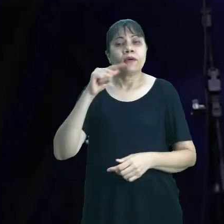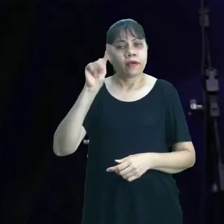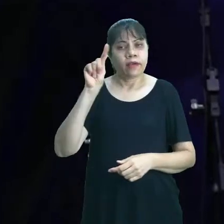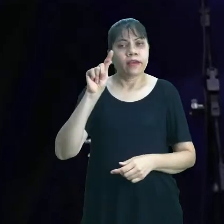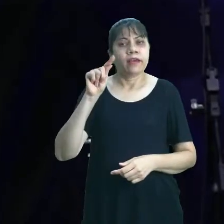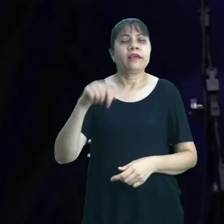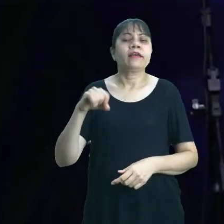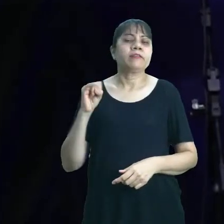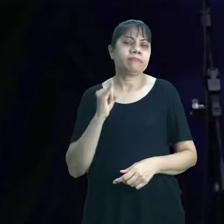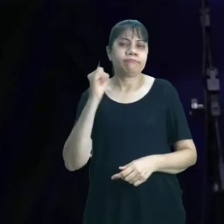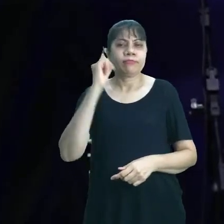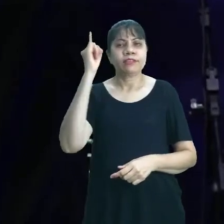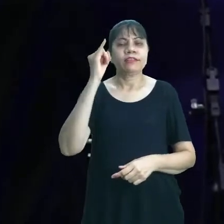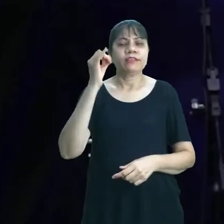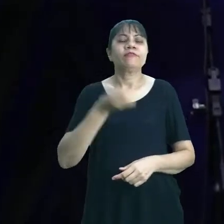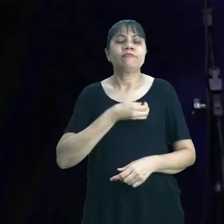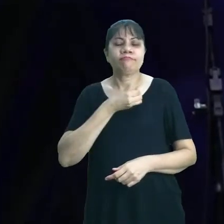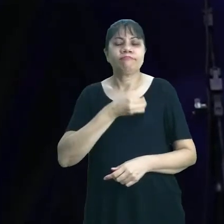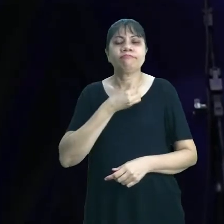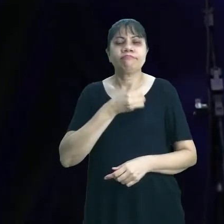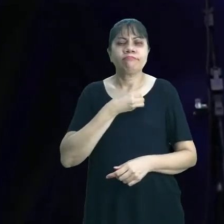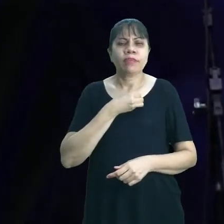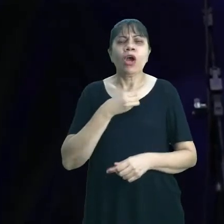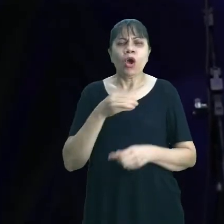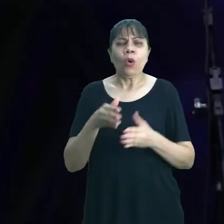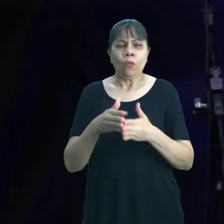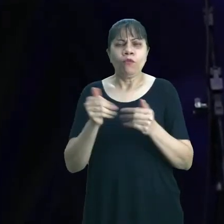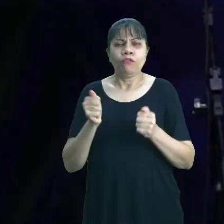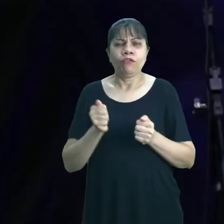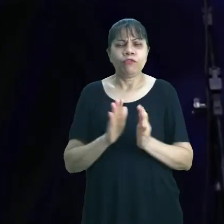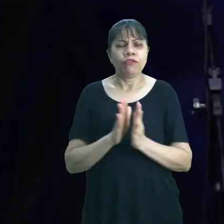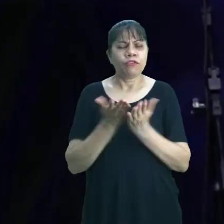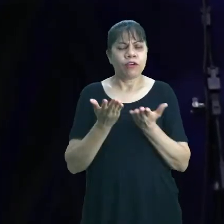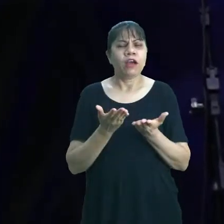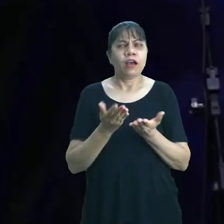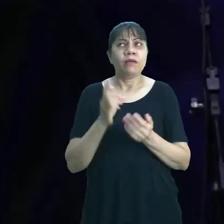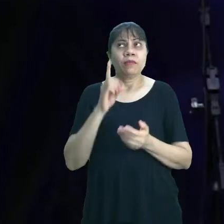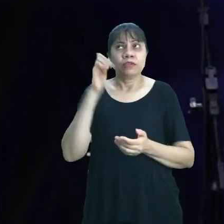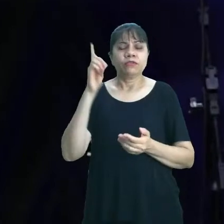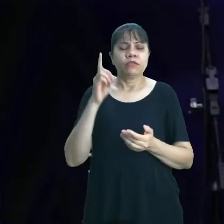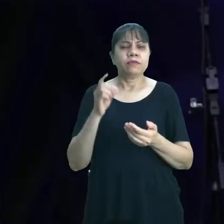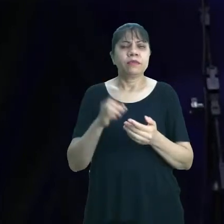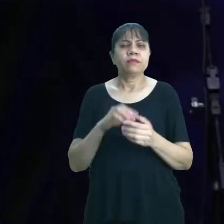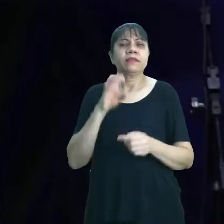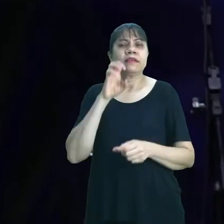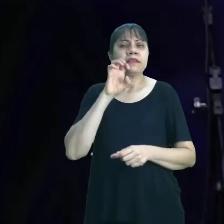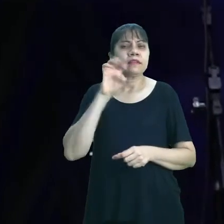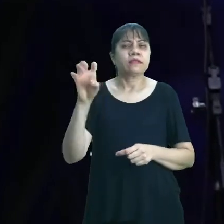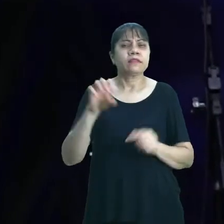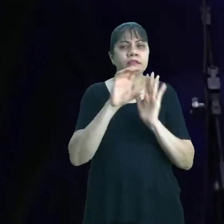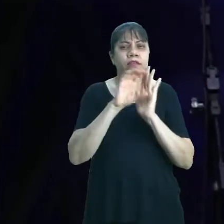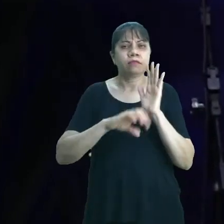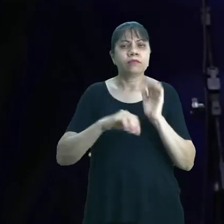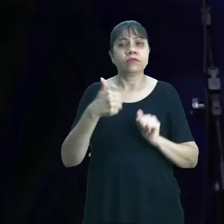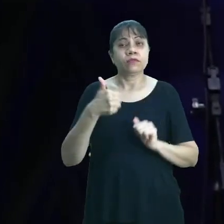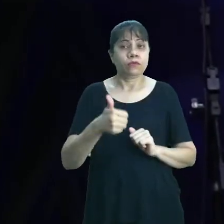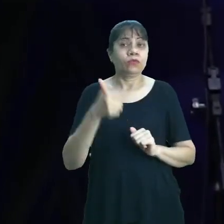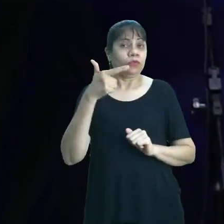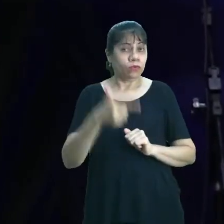vida. Olhe comigo, abra a sua Bíblia comigo, Eclesiastes capítulo 12, a partir do versículo 8.